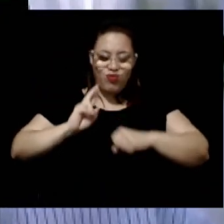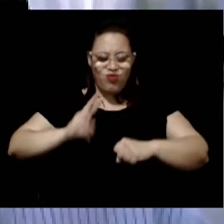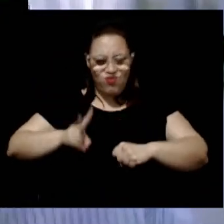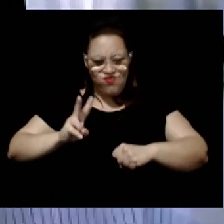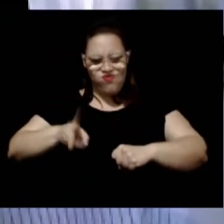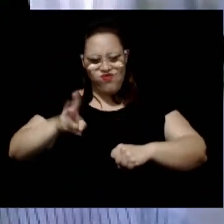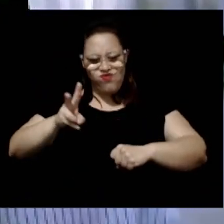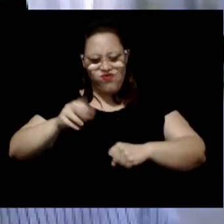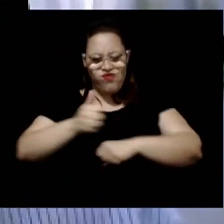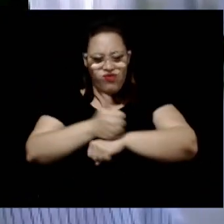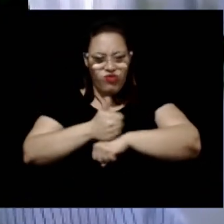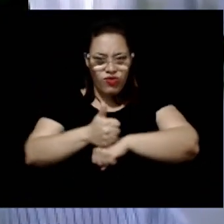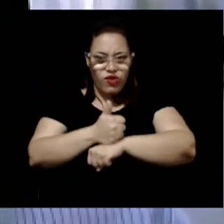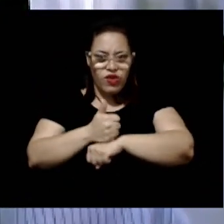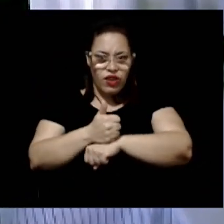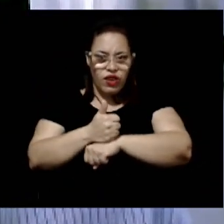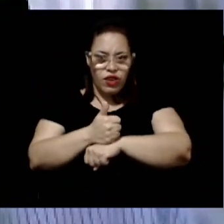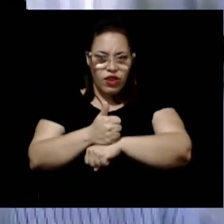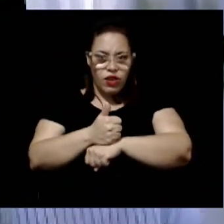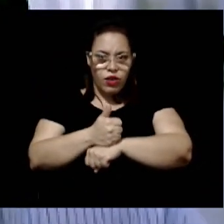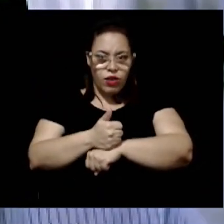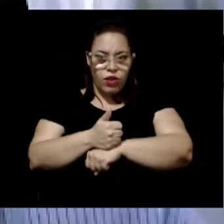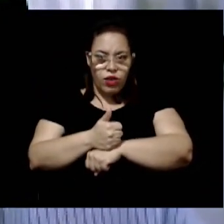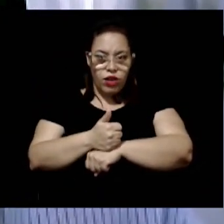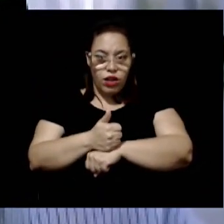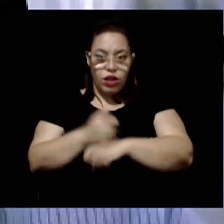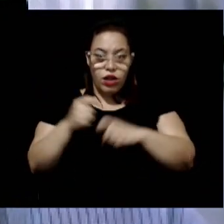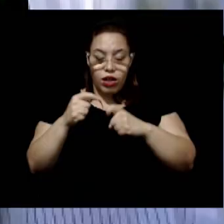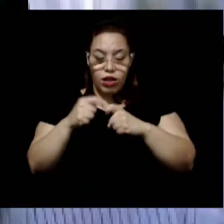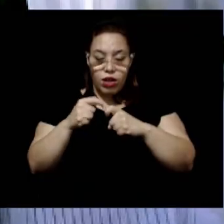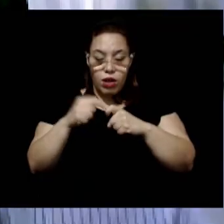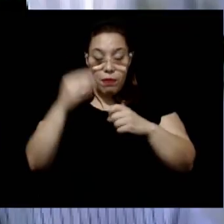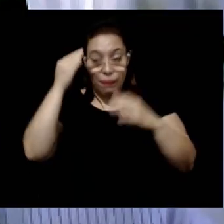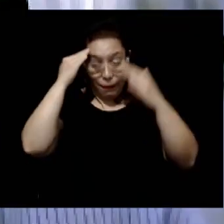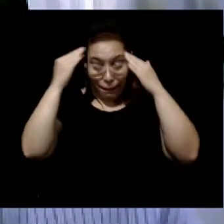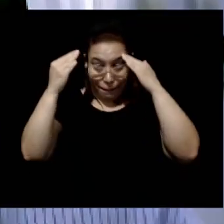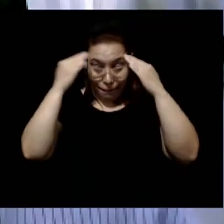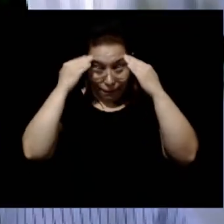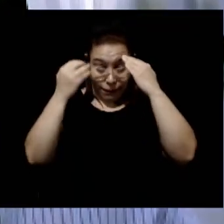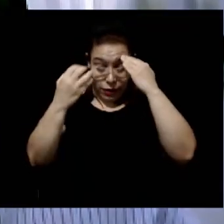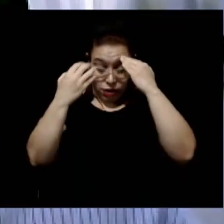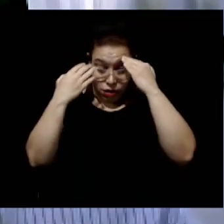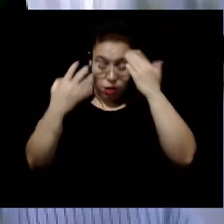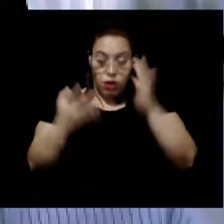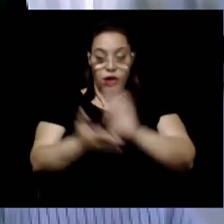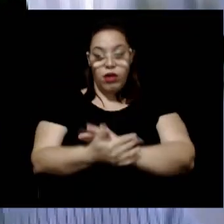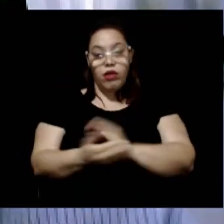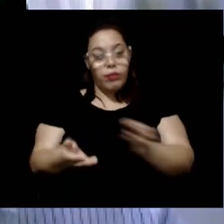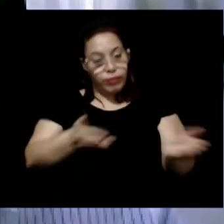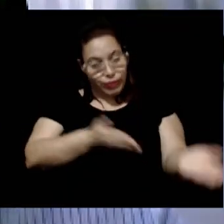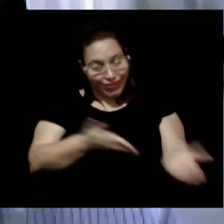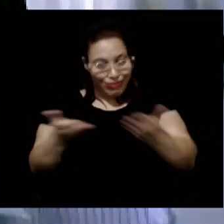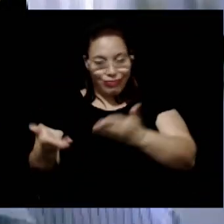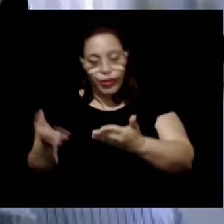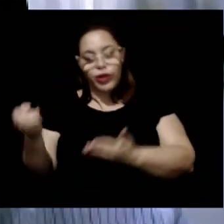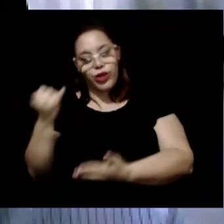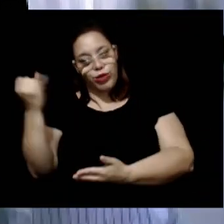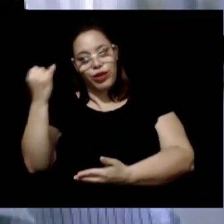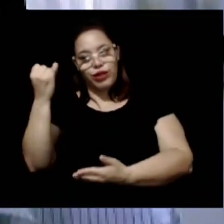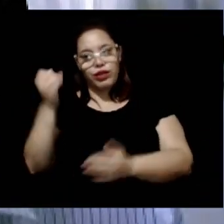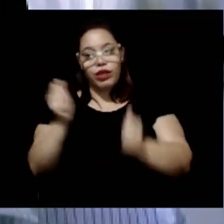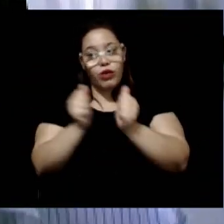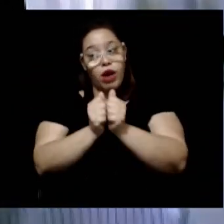área, seja da medicina, da psiquiatria, como da psicologia, eles passam a ser muito importantes. Então, esse é o